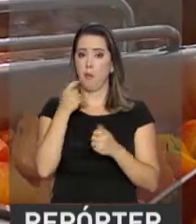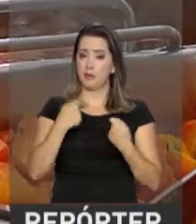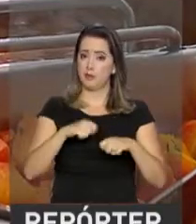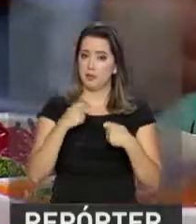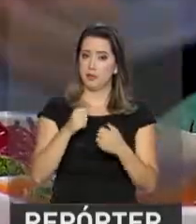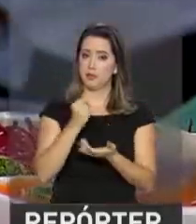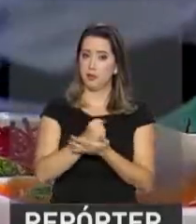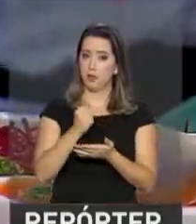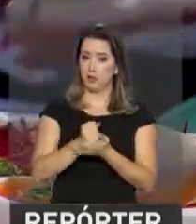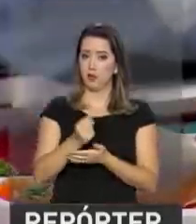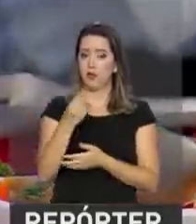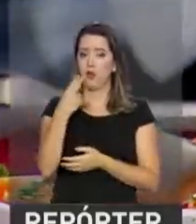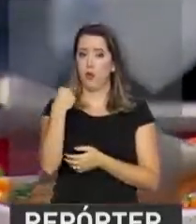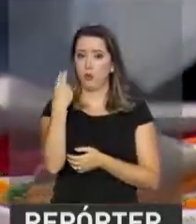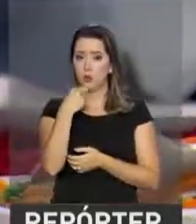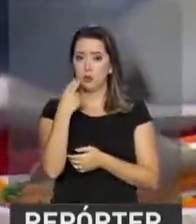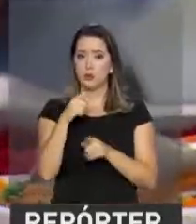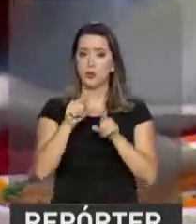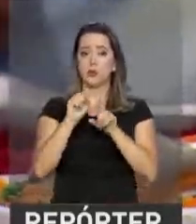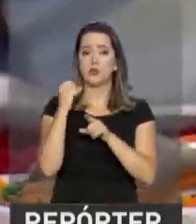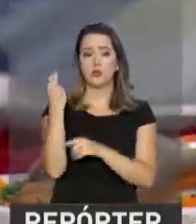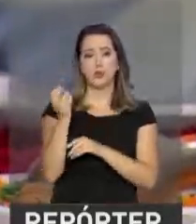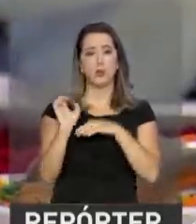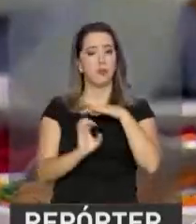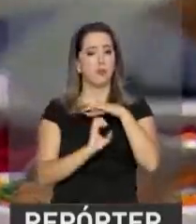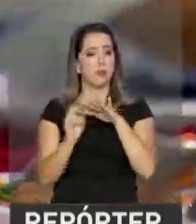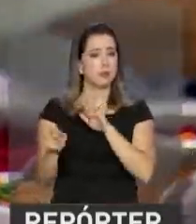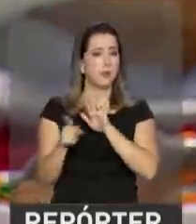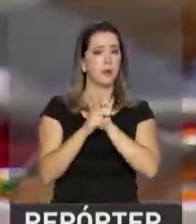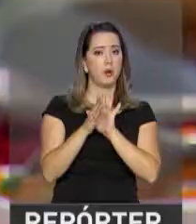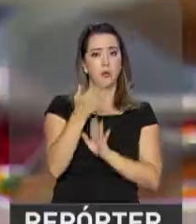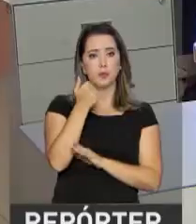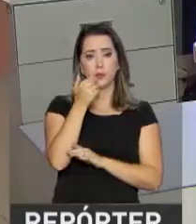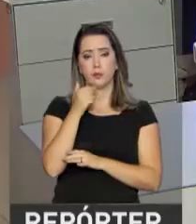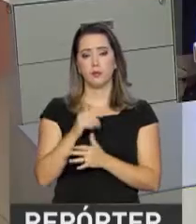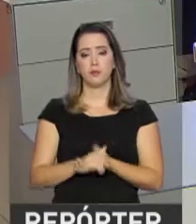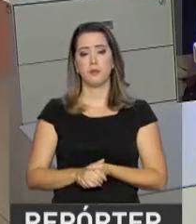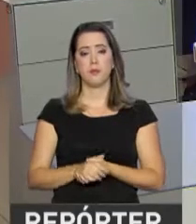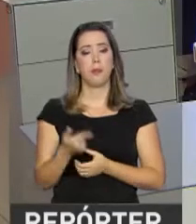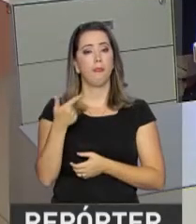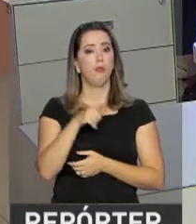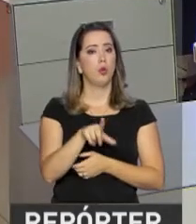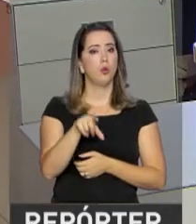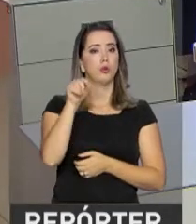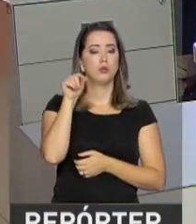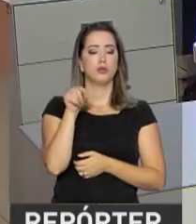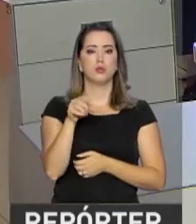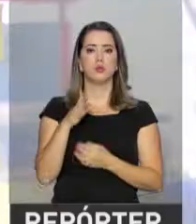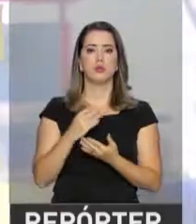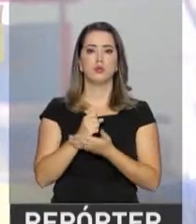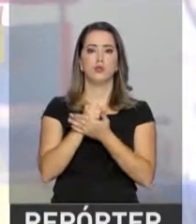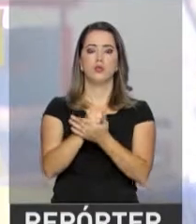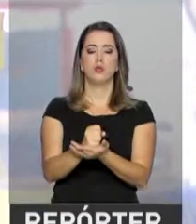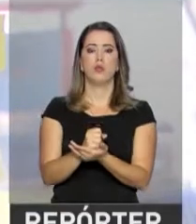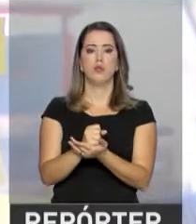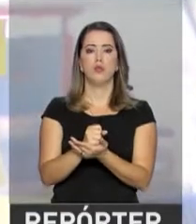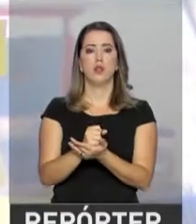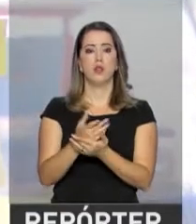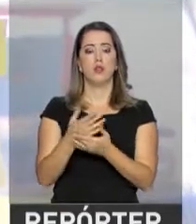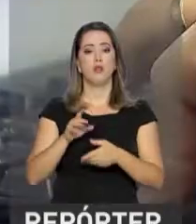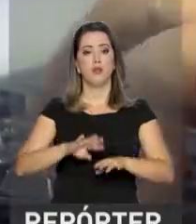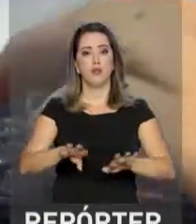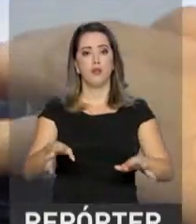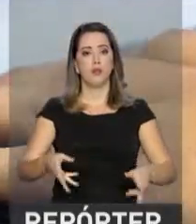nutricionista ou contratar estabelecimentos especializados em fornecer a comida outra opção e oferecer cestas de alimentos para os